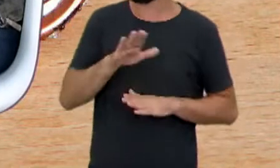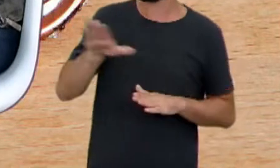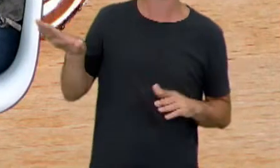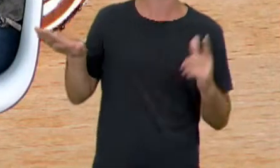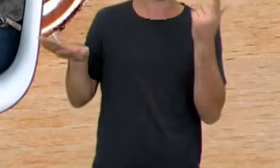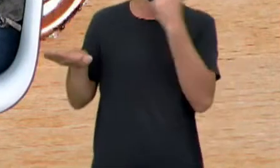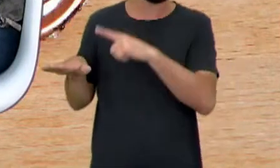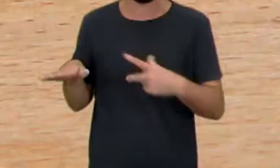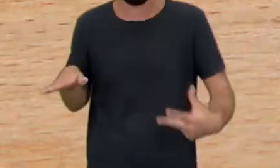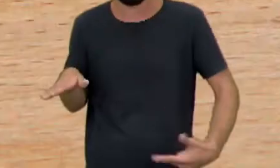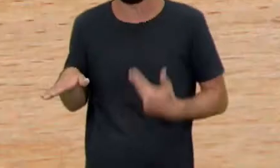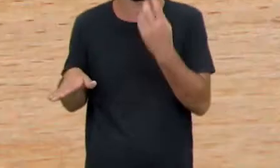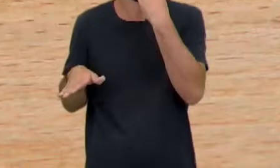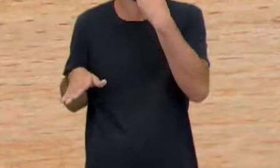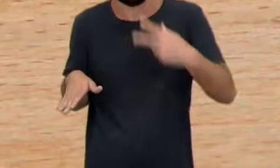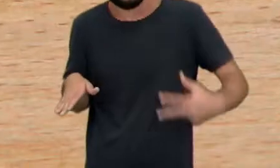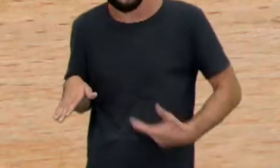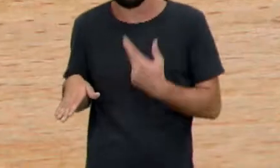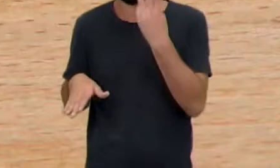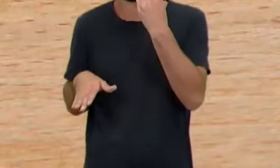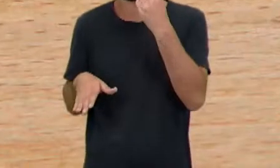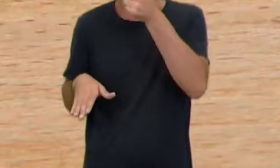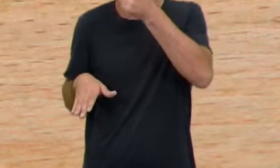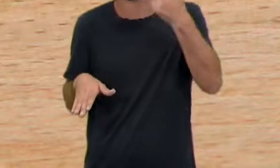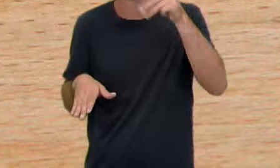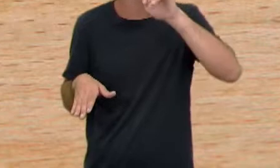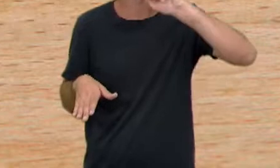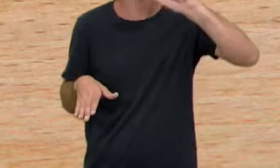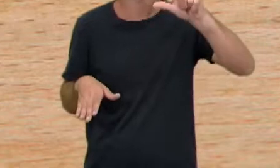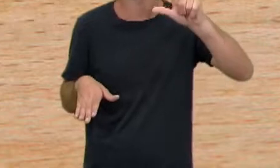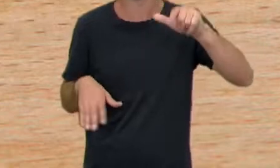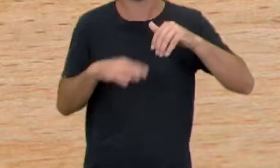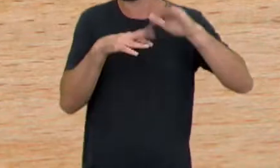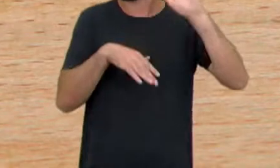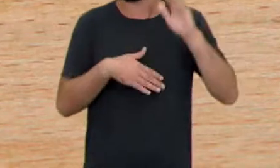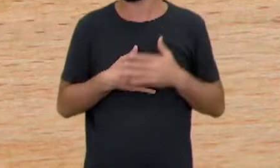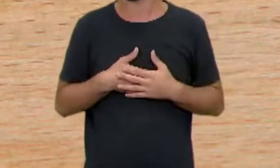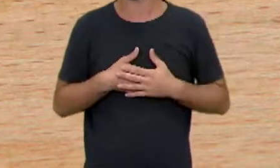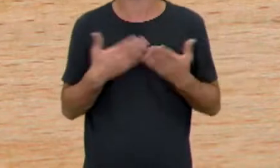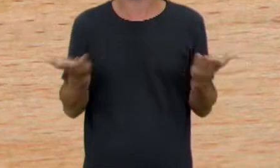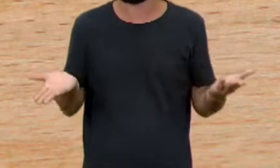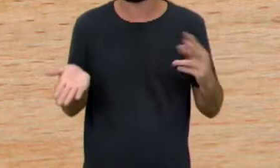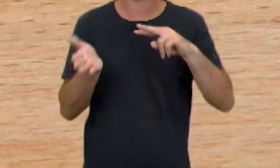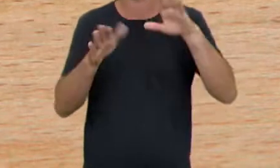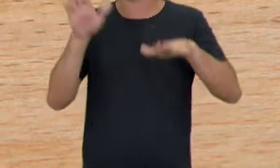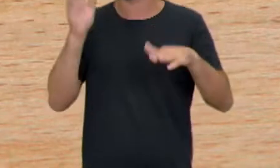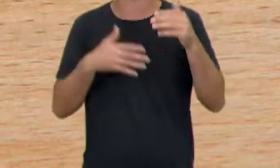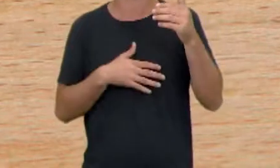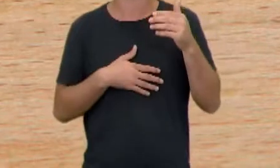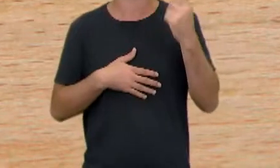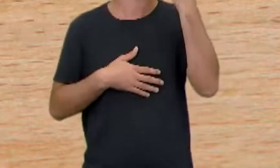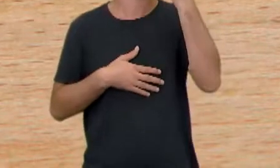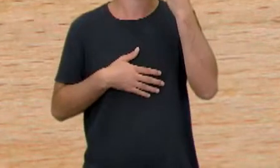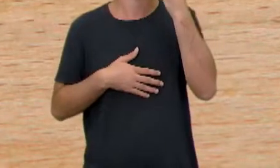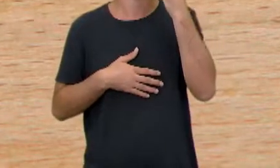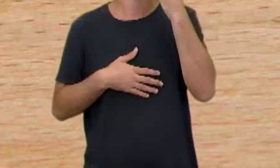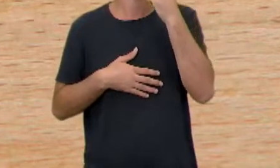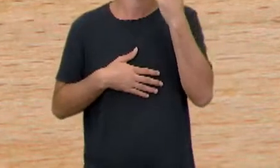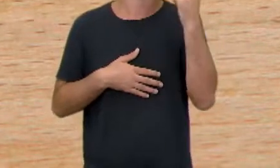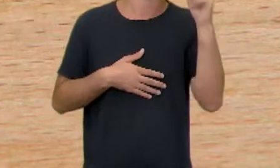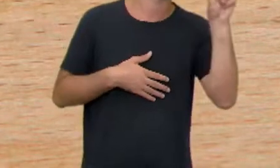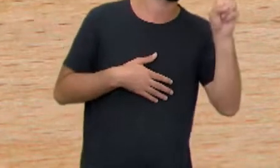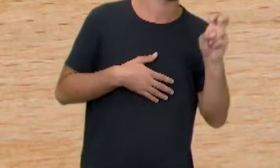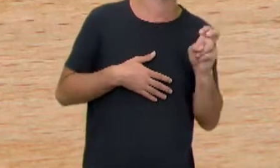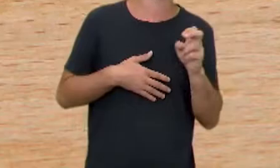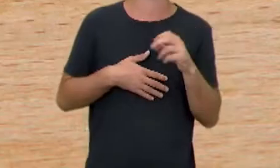castrações. Né? Então, assim, e aos poucos a gente faz isso semanalmente, a gente faz às vezes 15, às vezes 8, às vezes numa semana